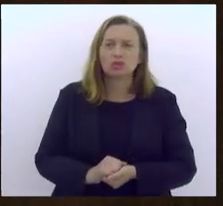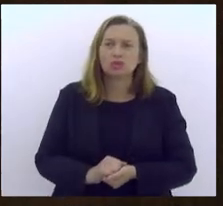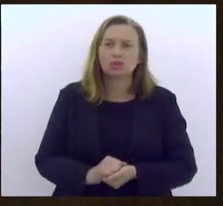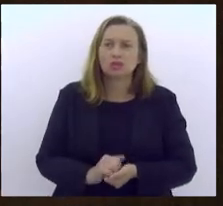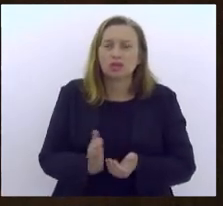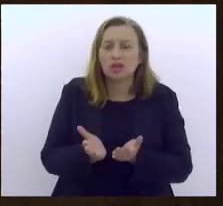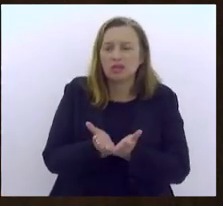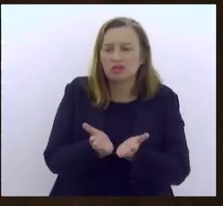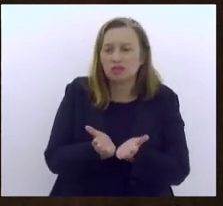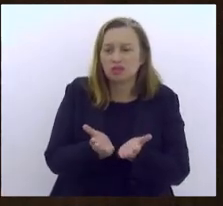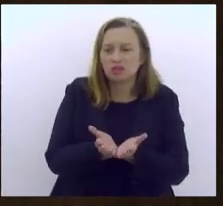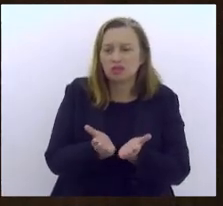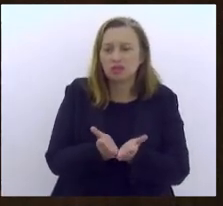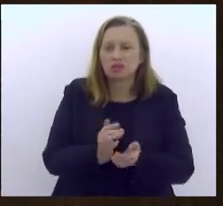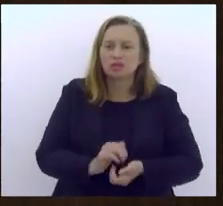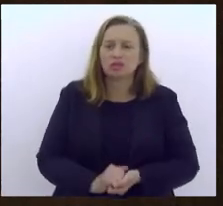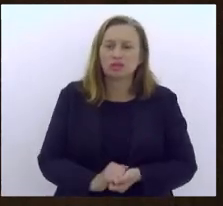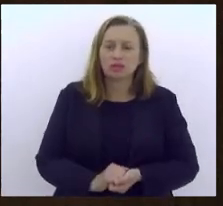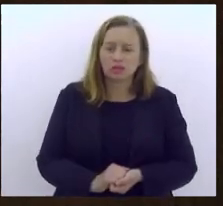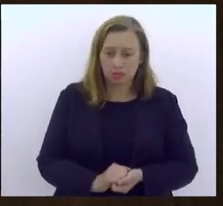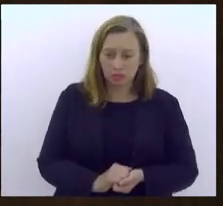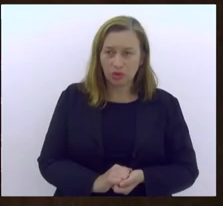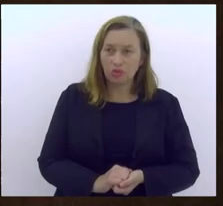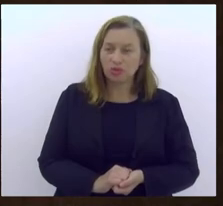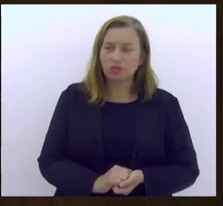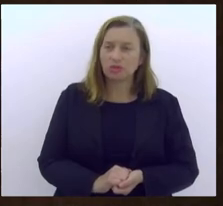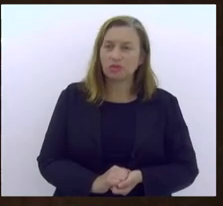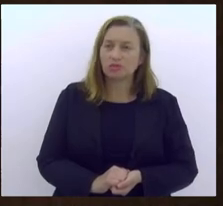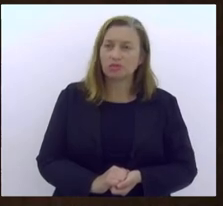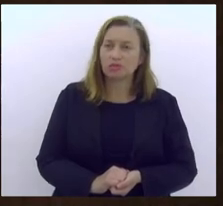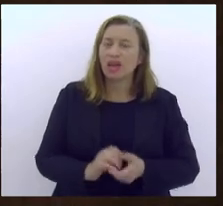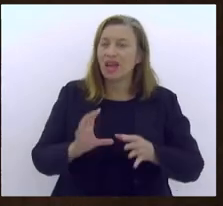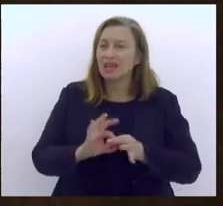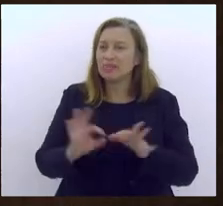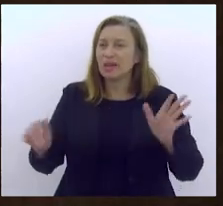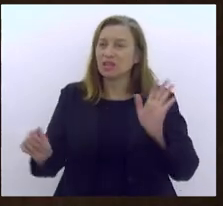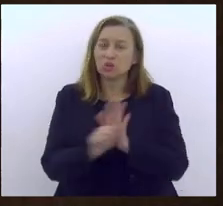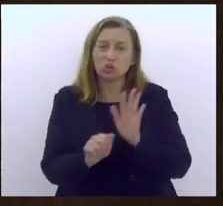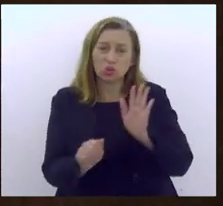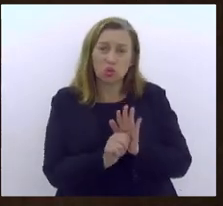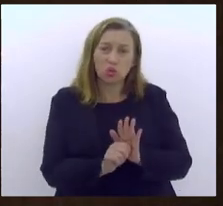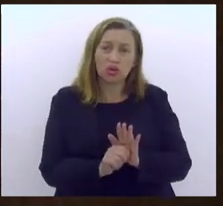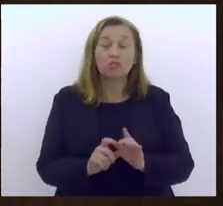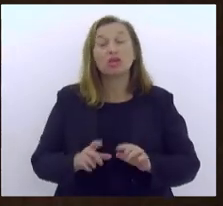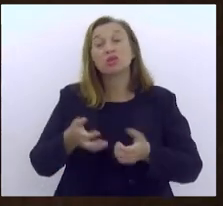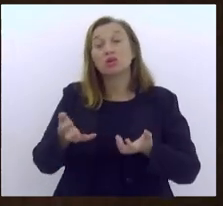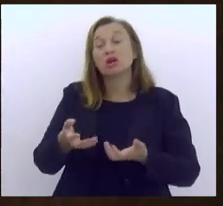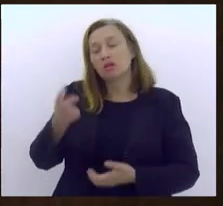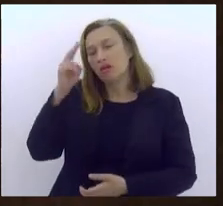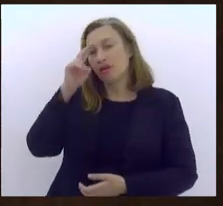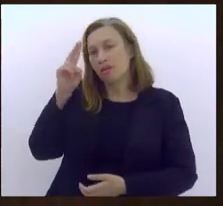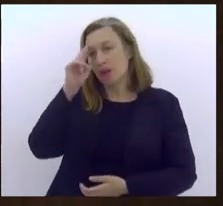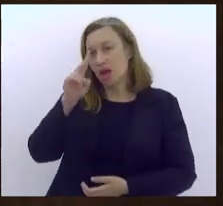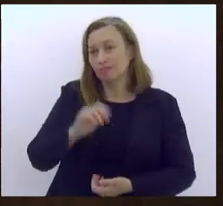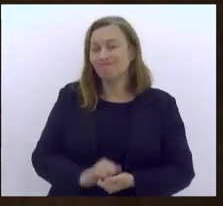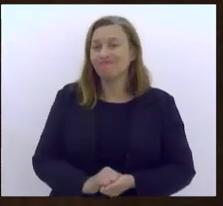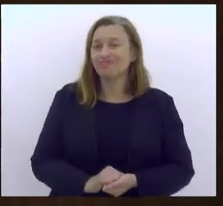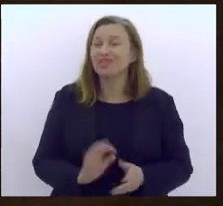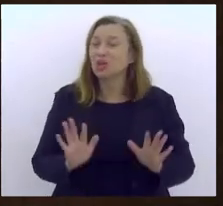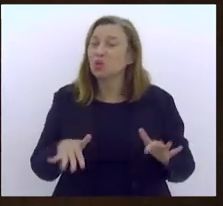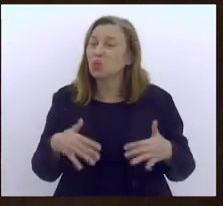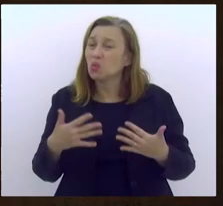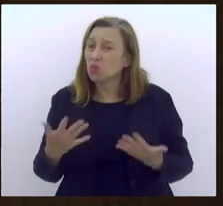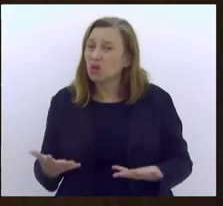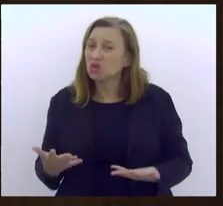são contra, porque acham que está liberando a maconha, mas quero lembrar que quando a